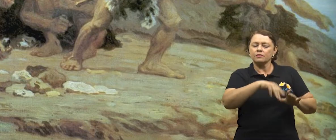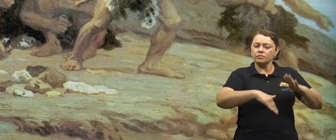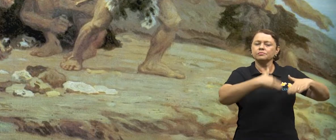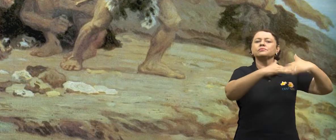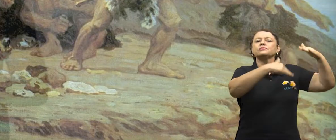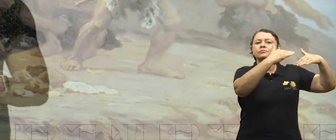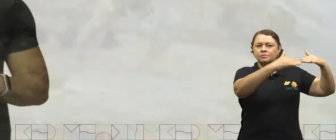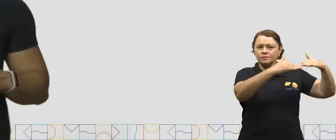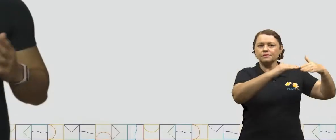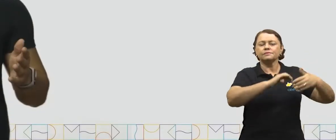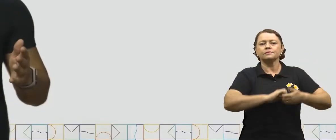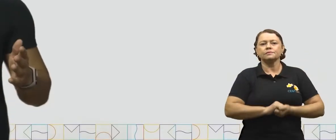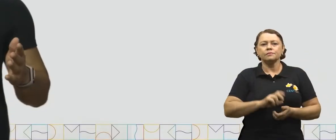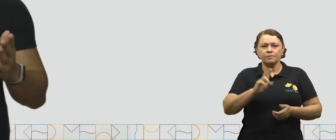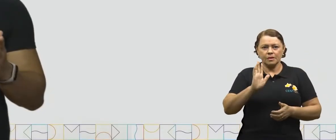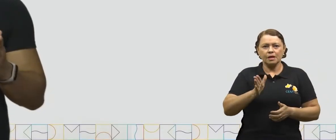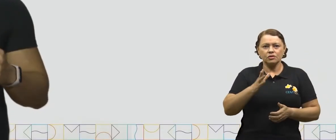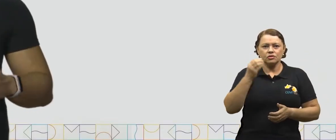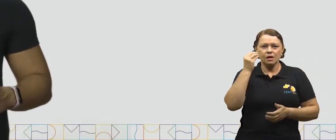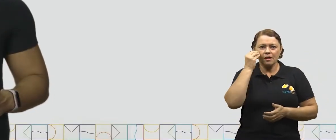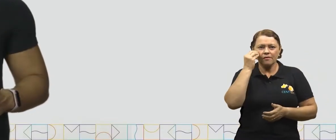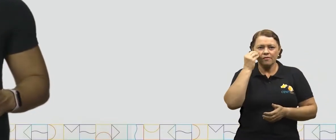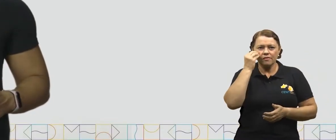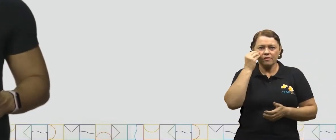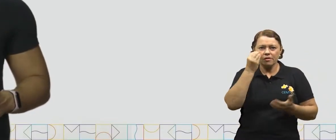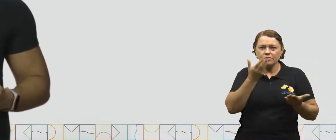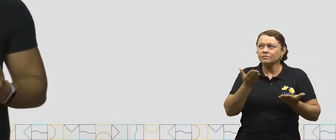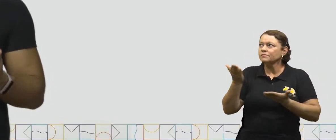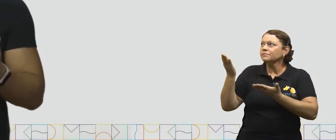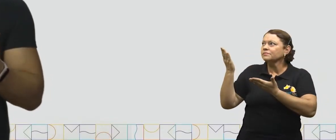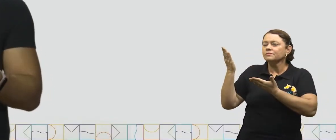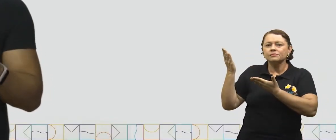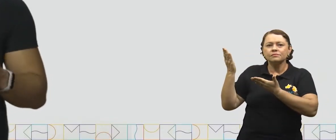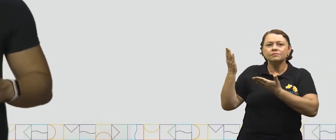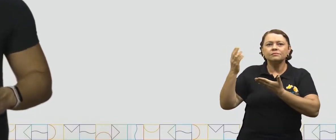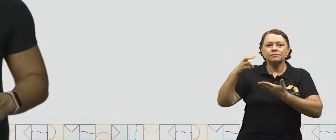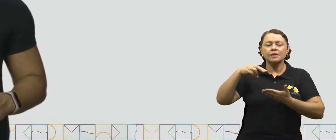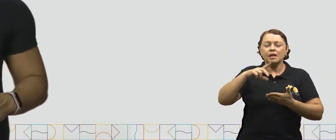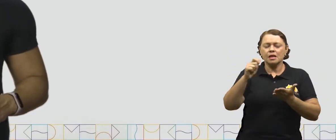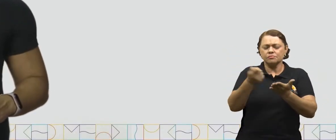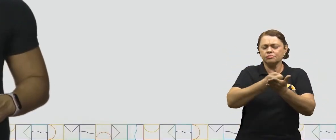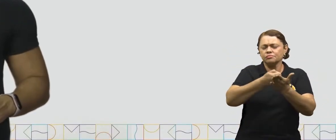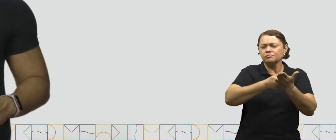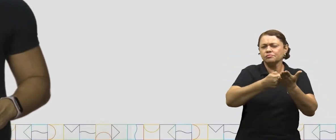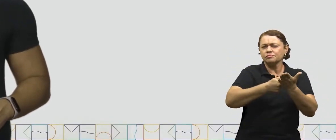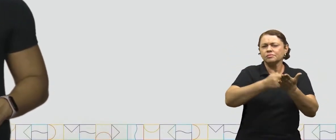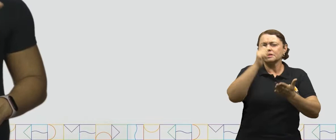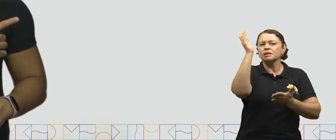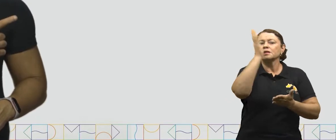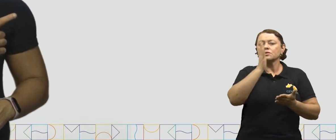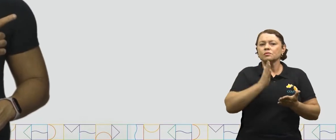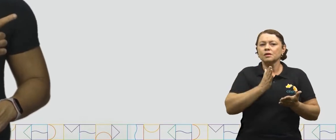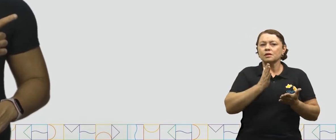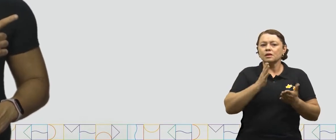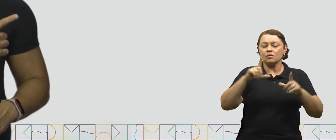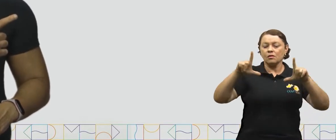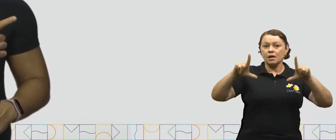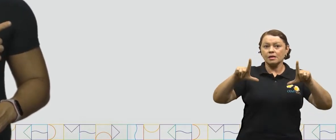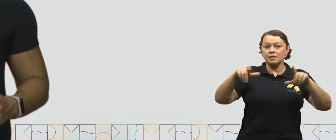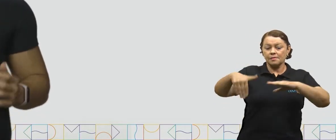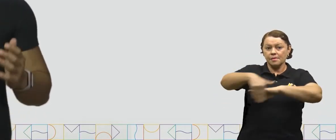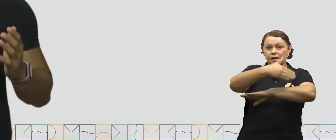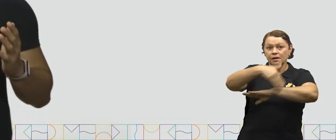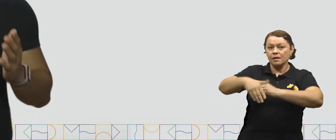grande avanço. Já ouviu falar em Machado de Assis? Ele foi um famoso escritor brasileiro. Essa placa aqui ao